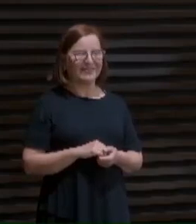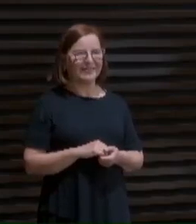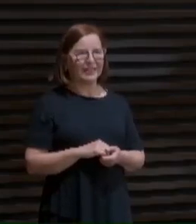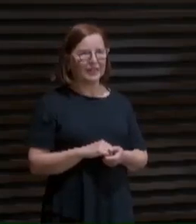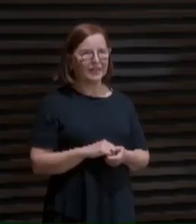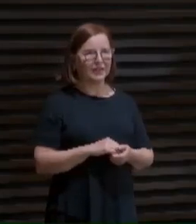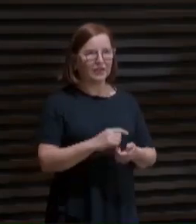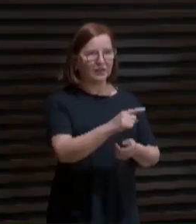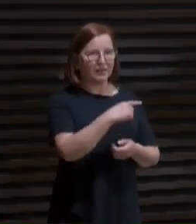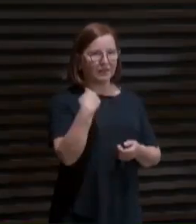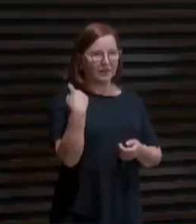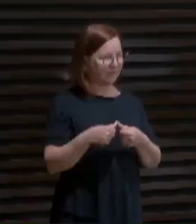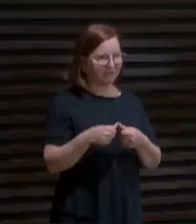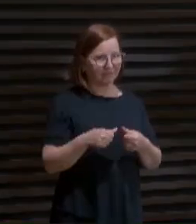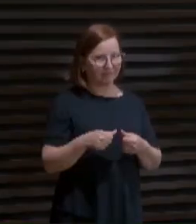Nós estamos